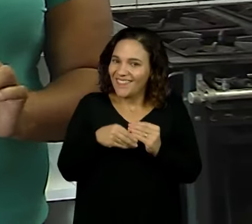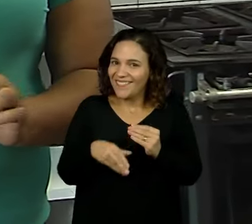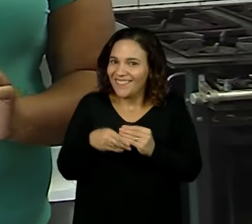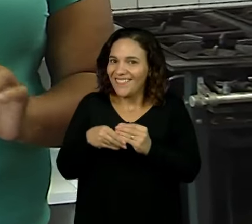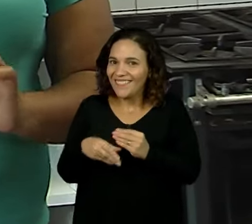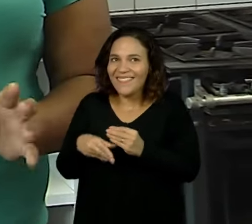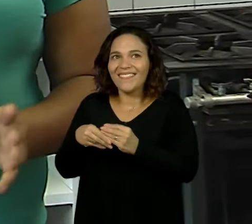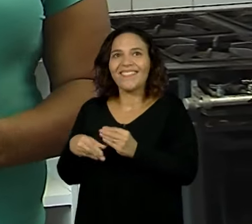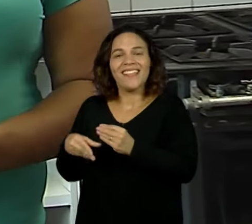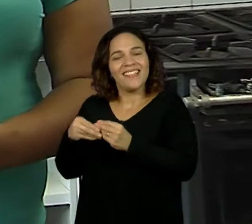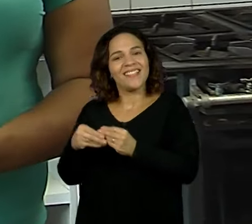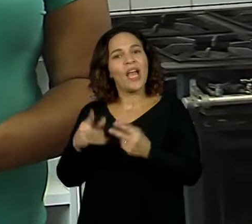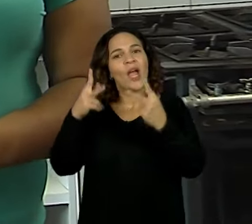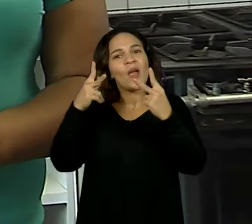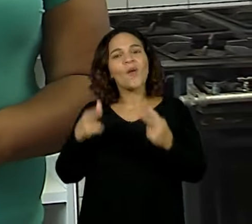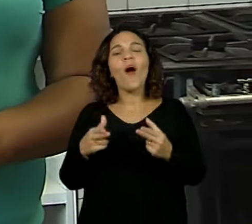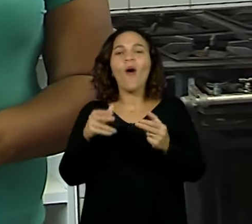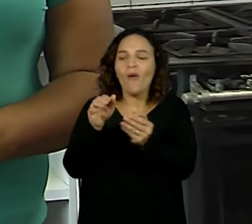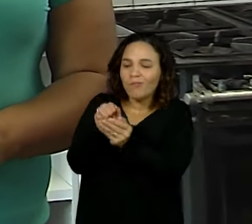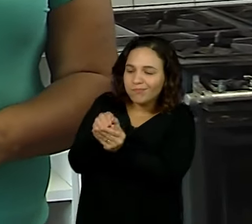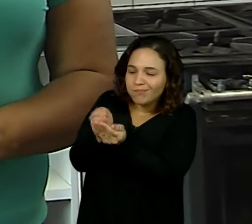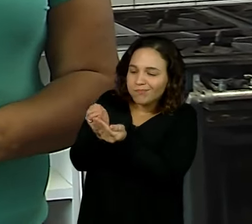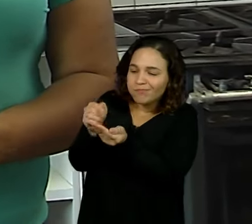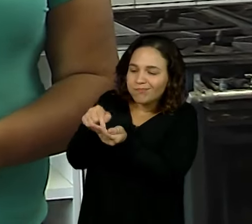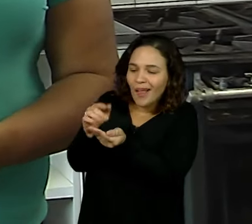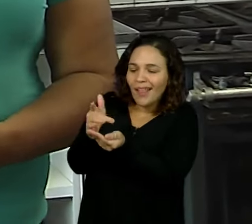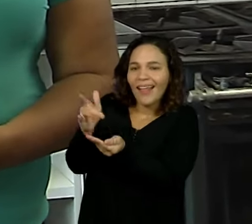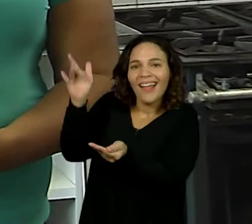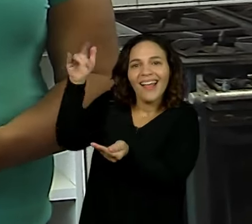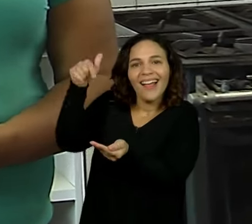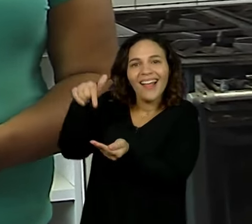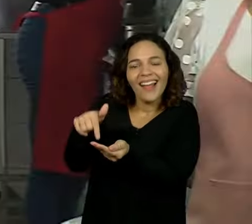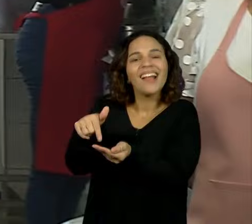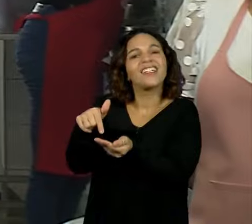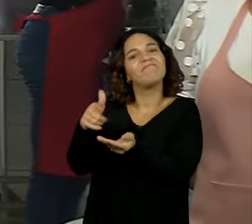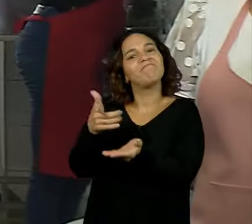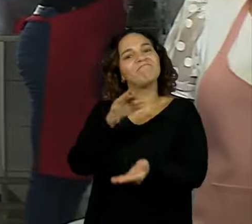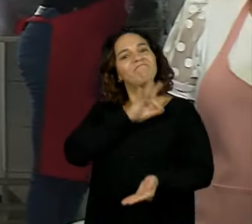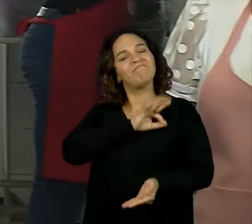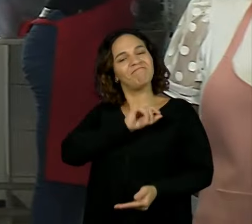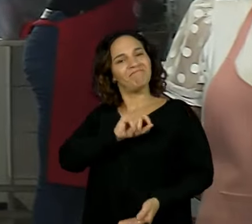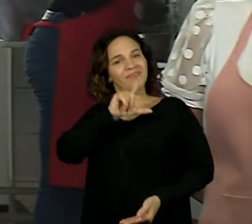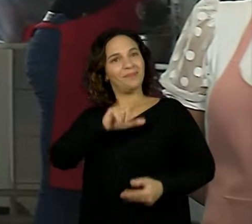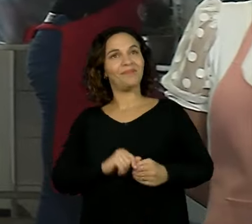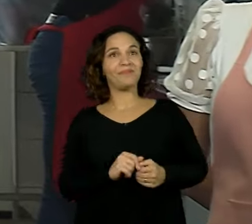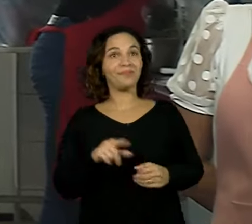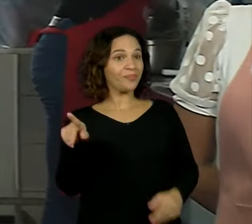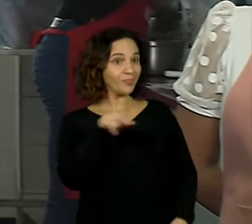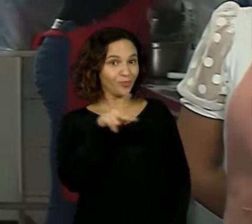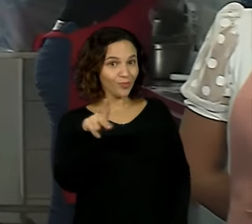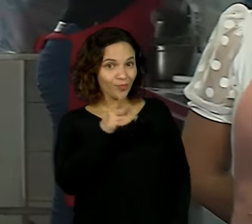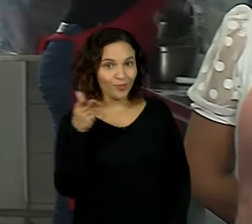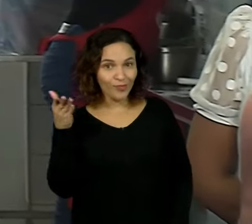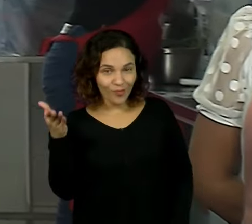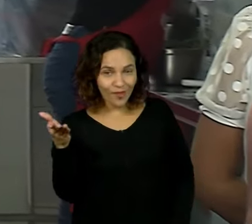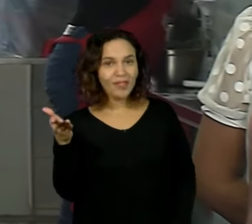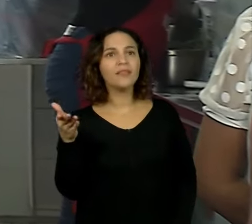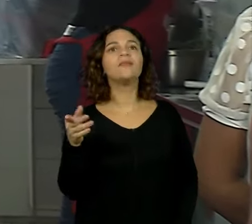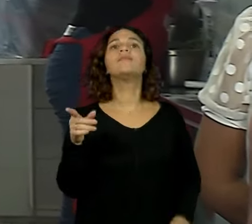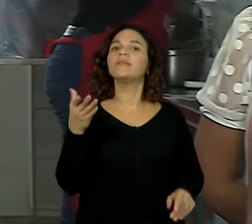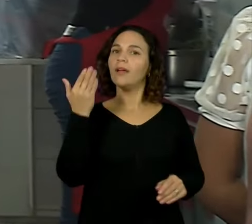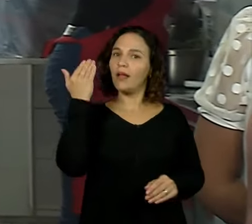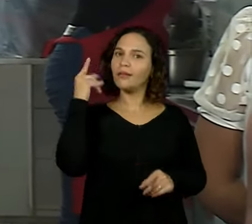uma perolinha que a gente vai aprendendo para poder acrescentar na nossa renda. A professora do programa Cozinha na Escola também